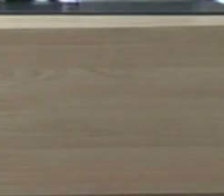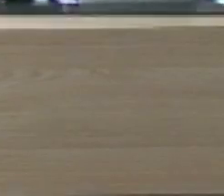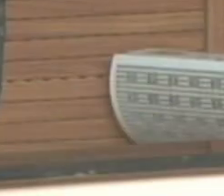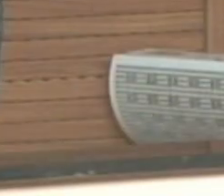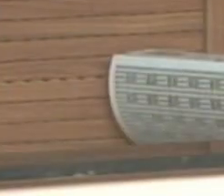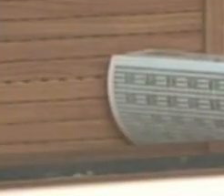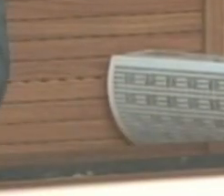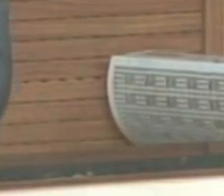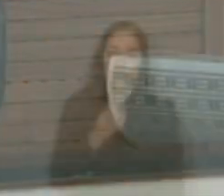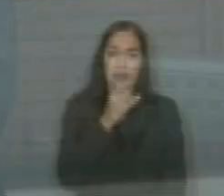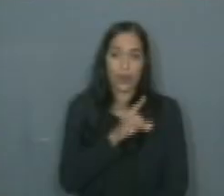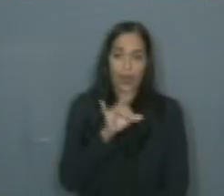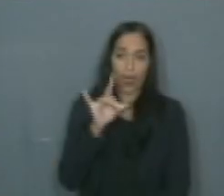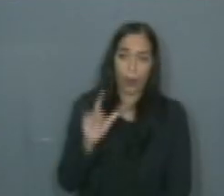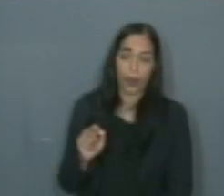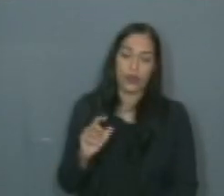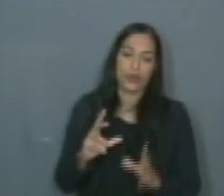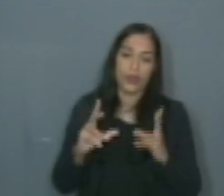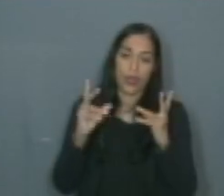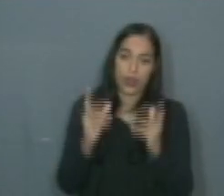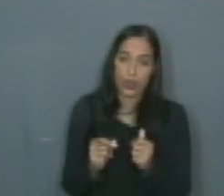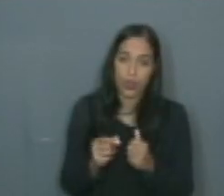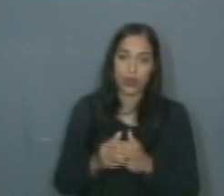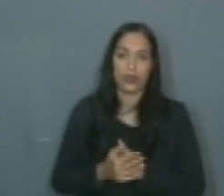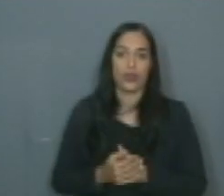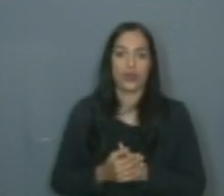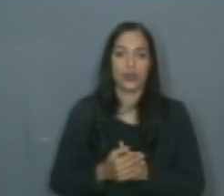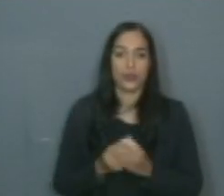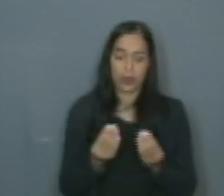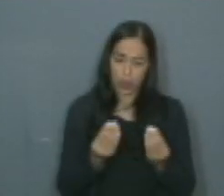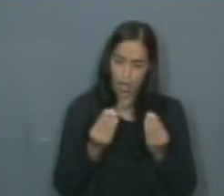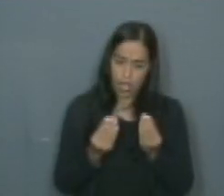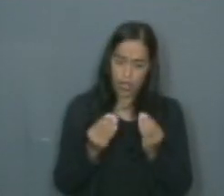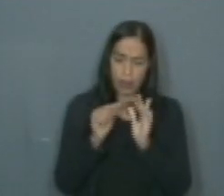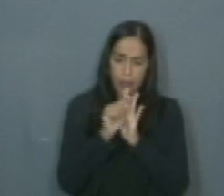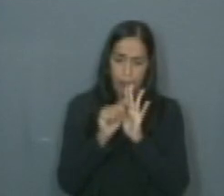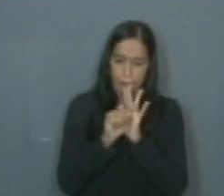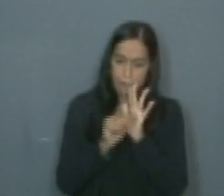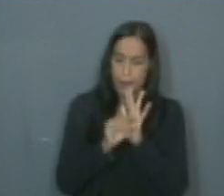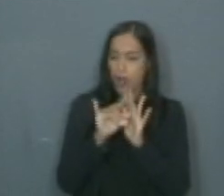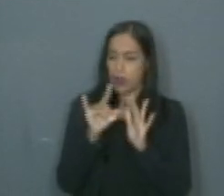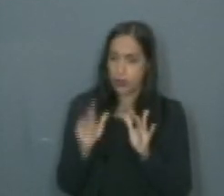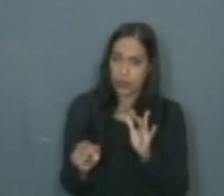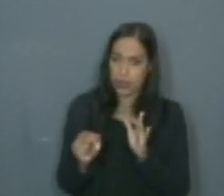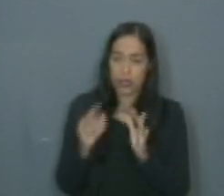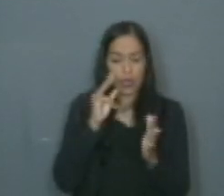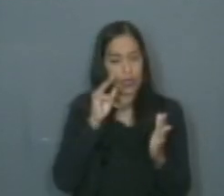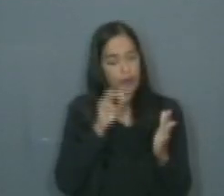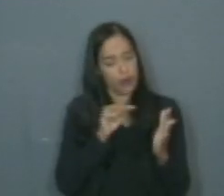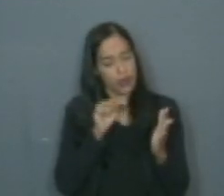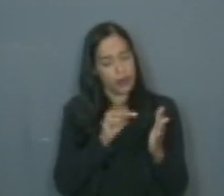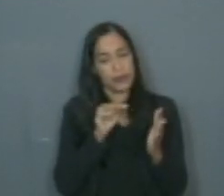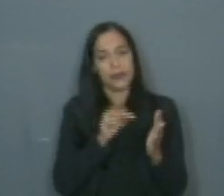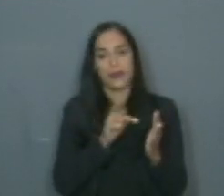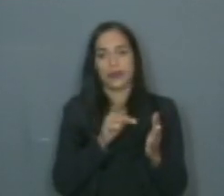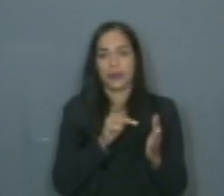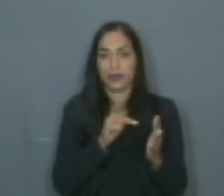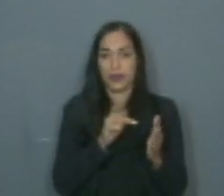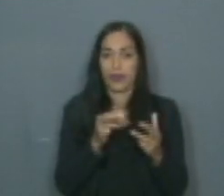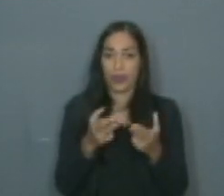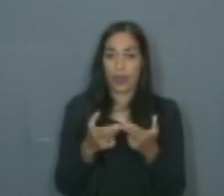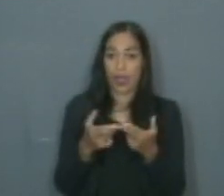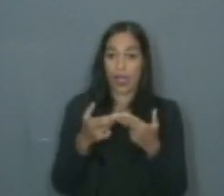Bom dia a todos. Quando recebi a pauta do dia de hoje e vi